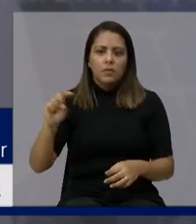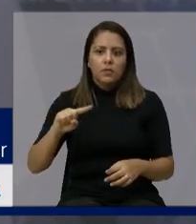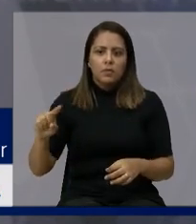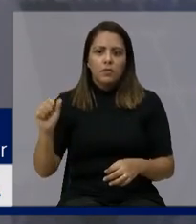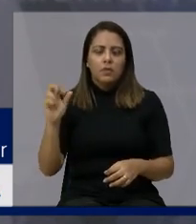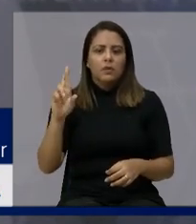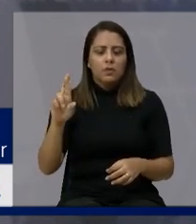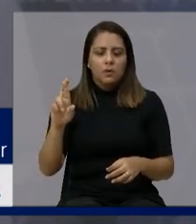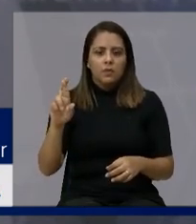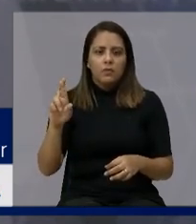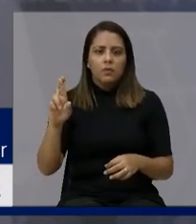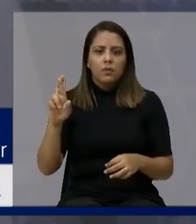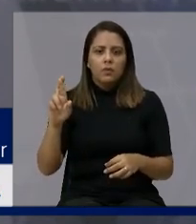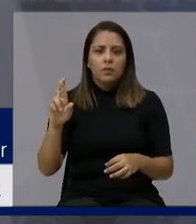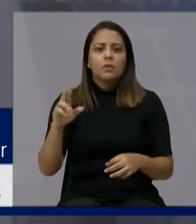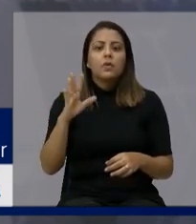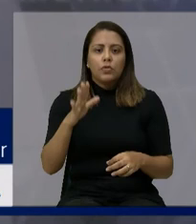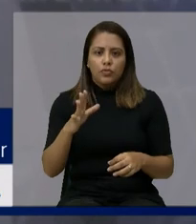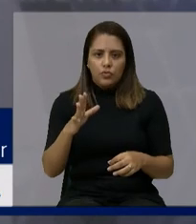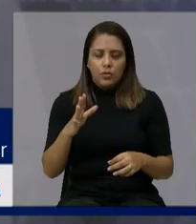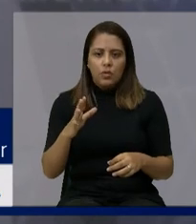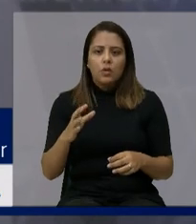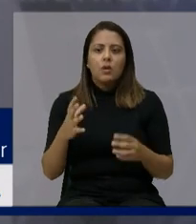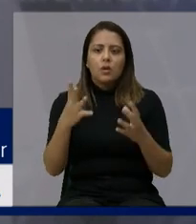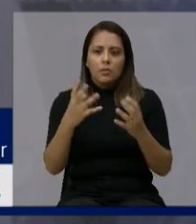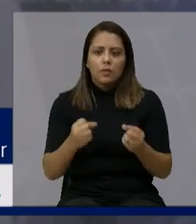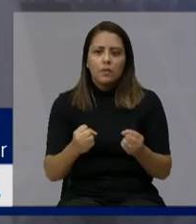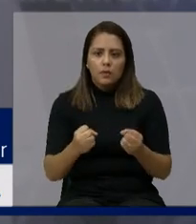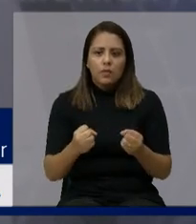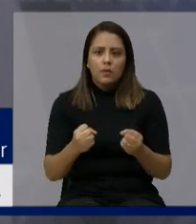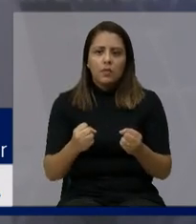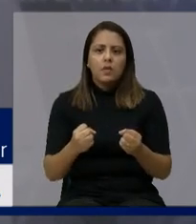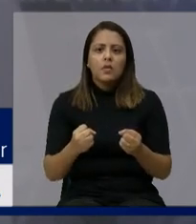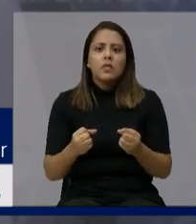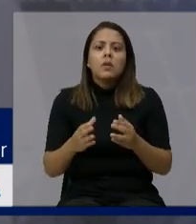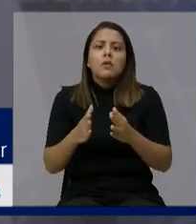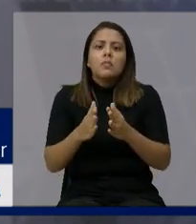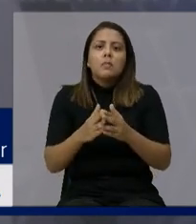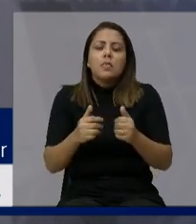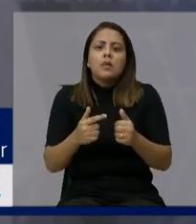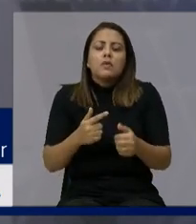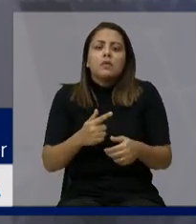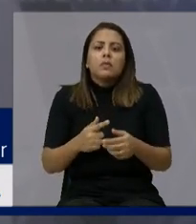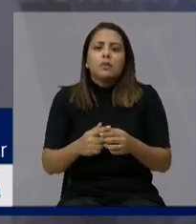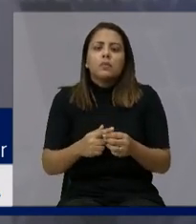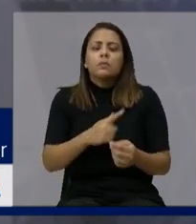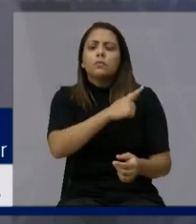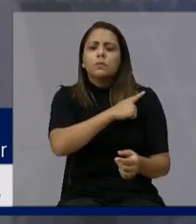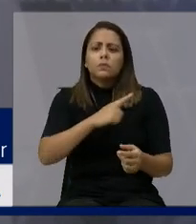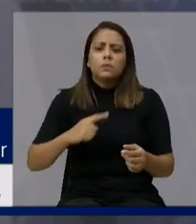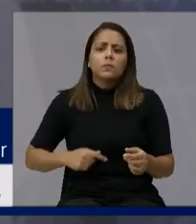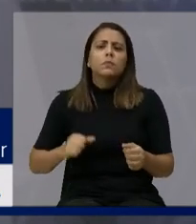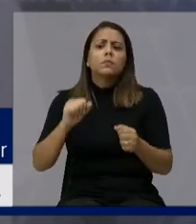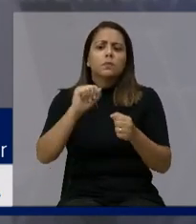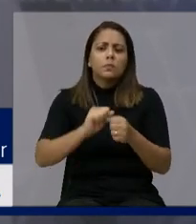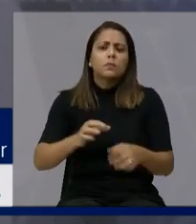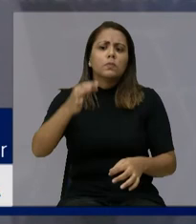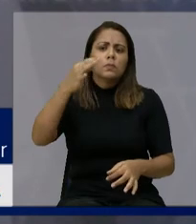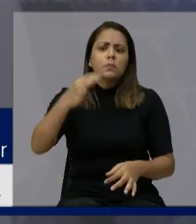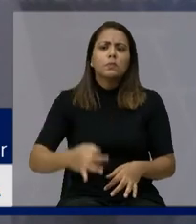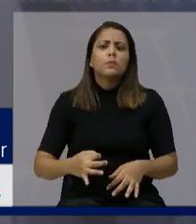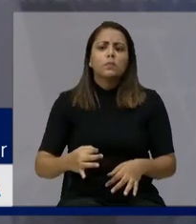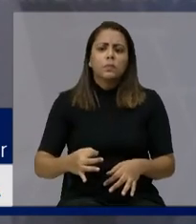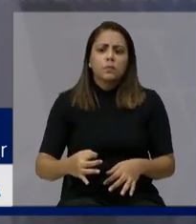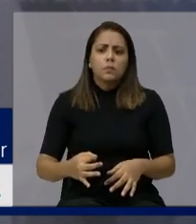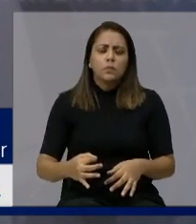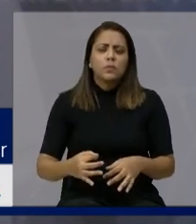casa aprovou e eu espero que o governador faça as negociações e que essa pauta dos trabalhadores